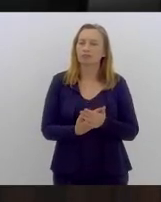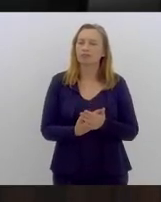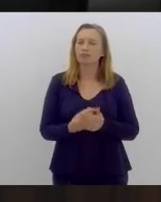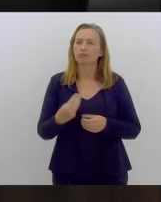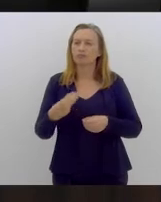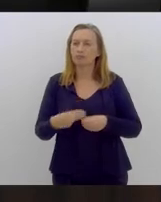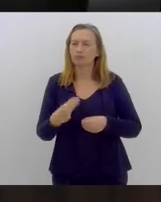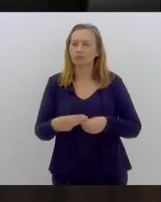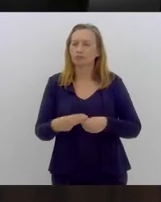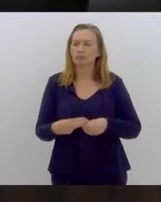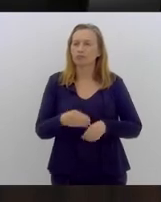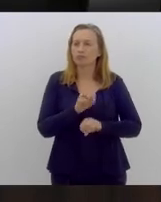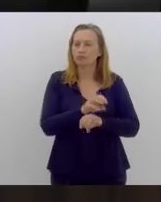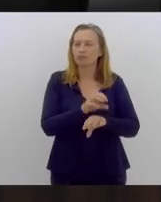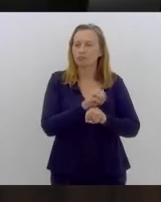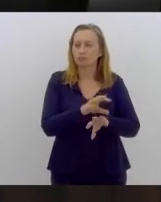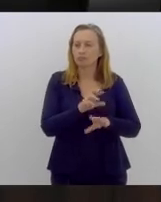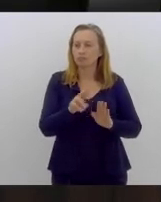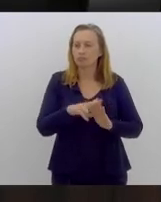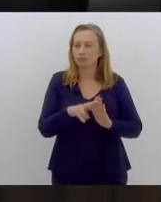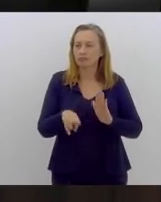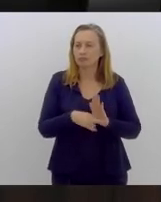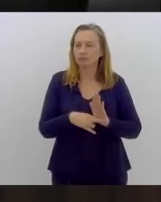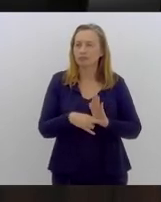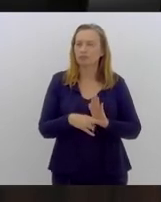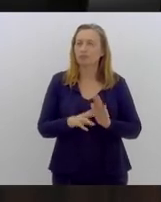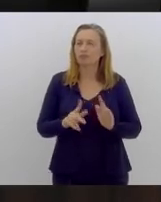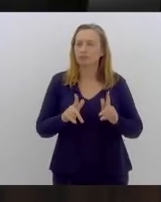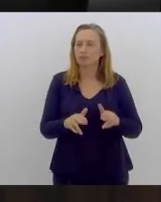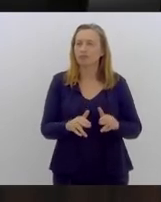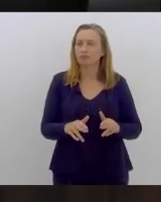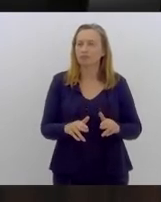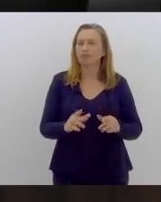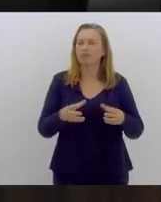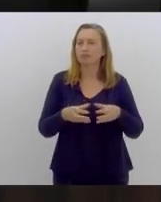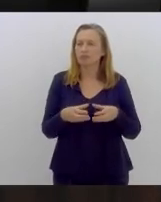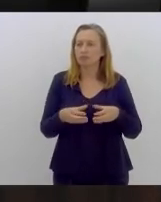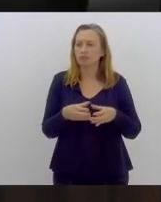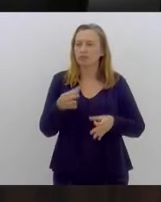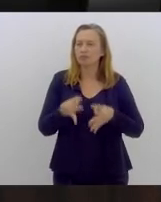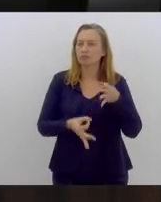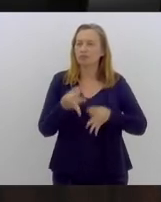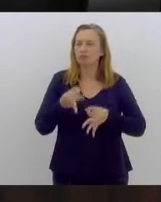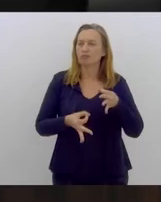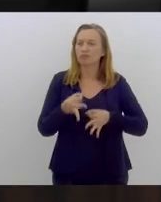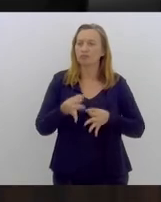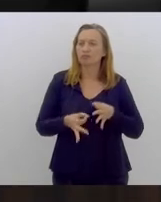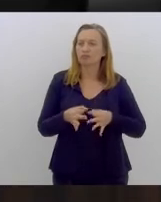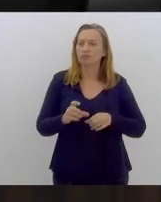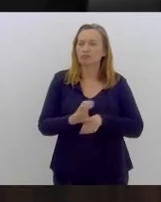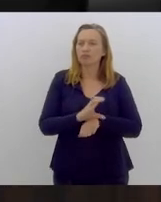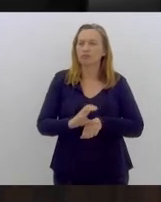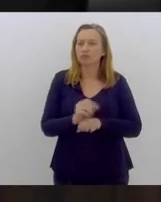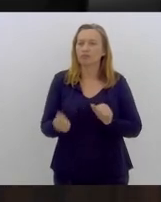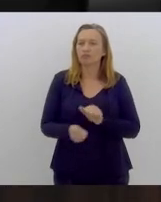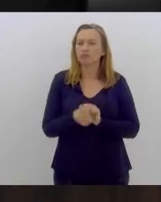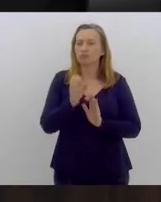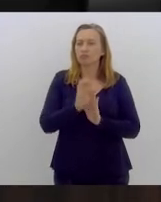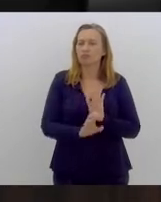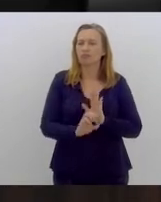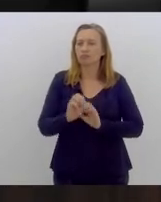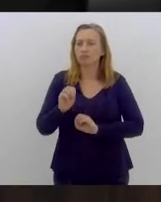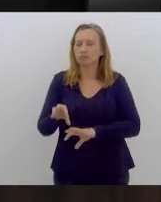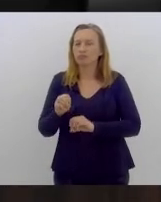regulamenta a criação e alteração de normas internas nas mesmas. Pareceres da Comissão de Constituição e Justiça pela condicionalidade com emendas de